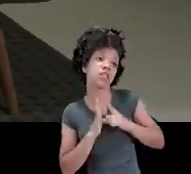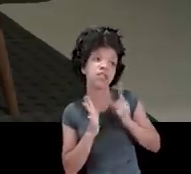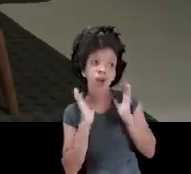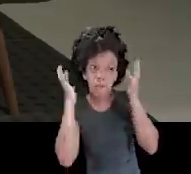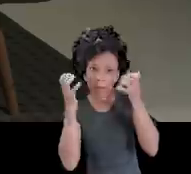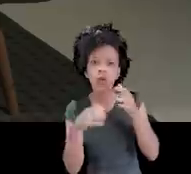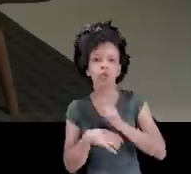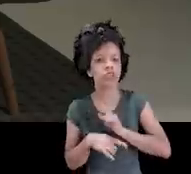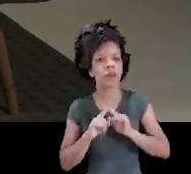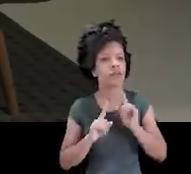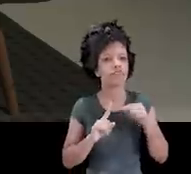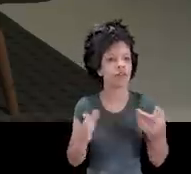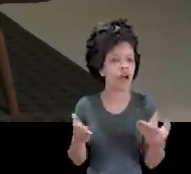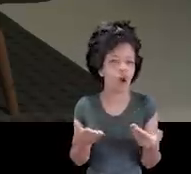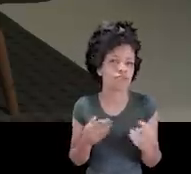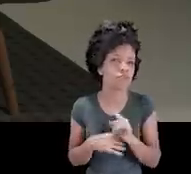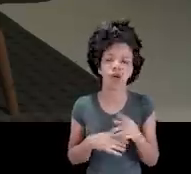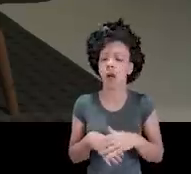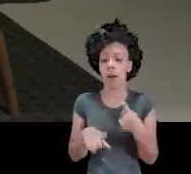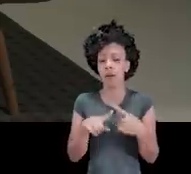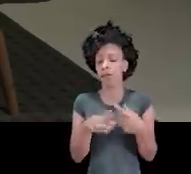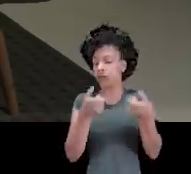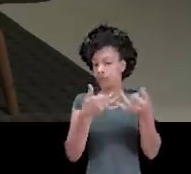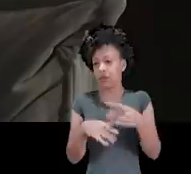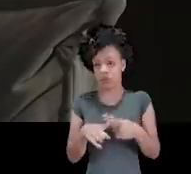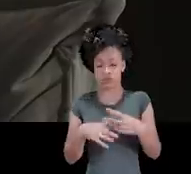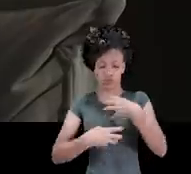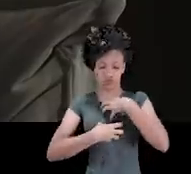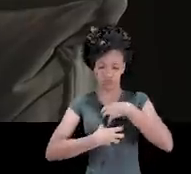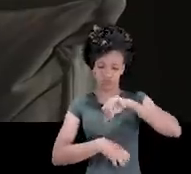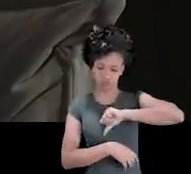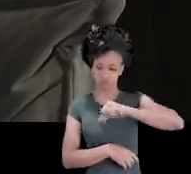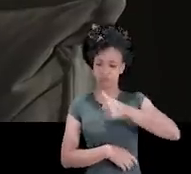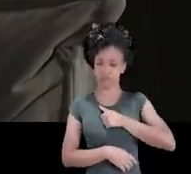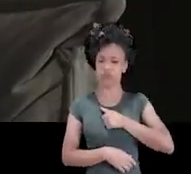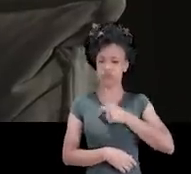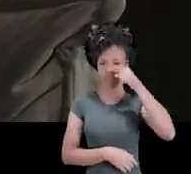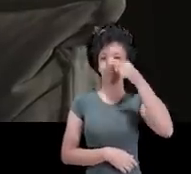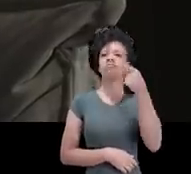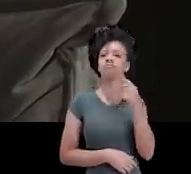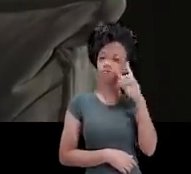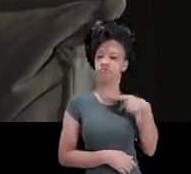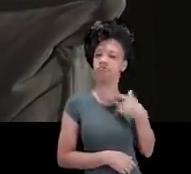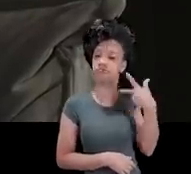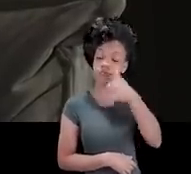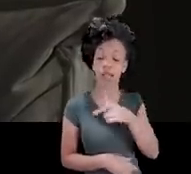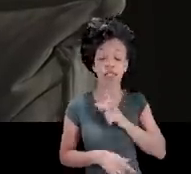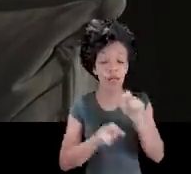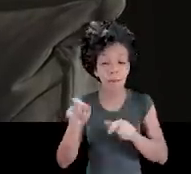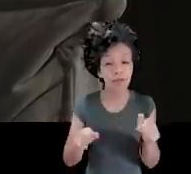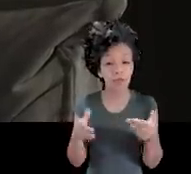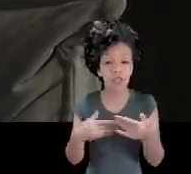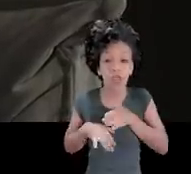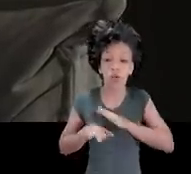é que é essa adaptação? Como é... Até, por que eu estou falando isso? A gente está falando de autoestima, de alguma maneira. Sim, sim. Tem vaidade, tem beleza, tem toda essa questão. Tem gente que está assistindo aqui que